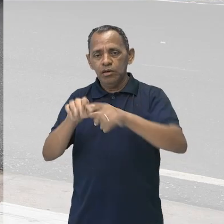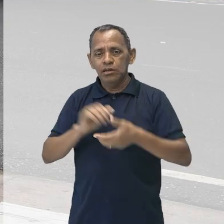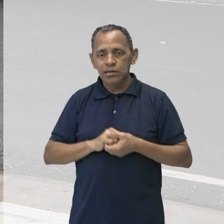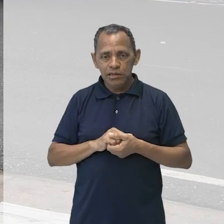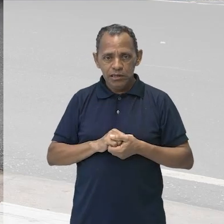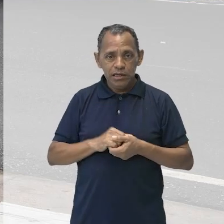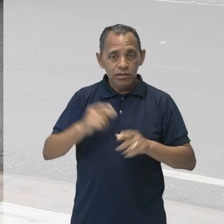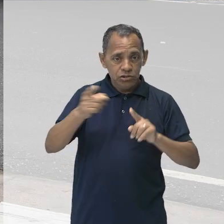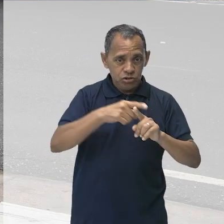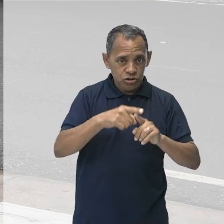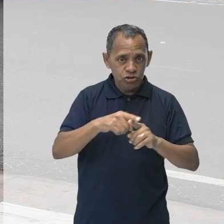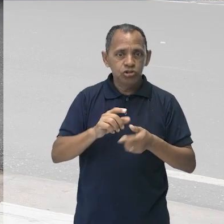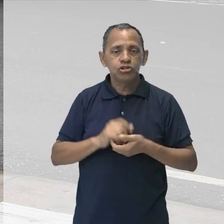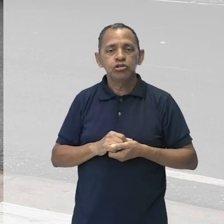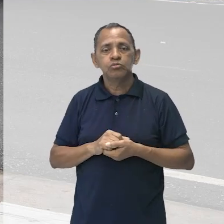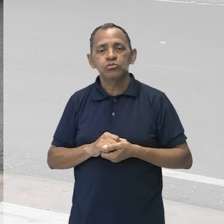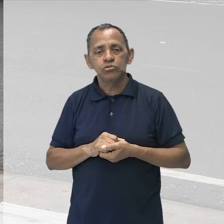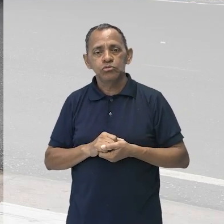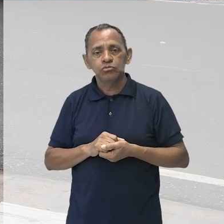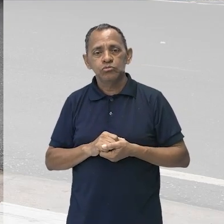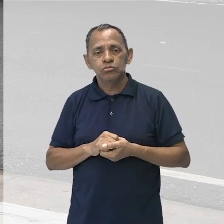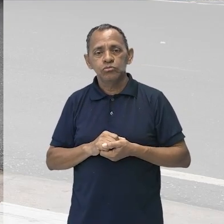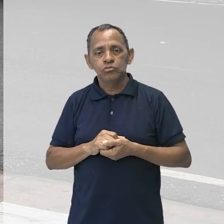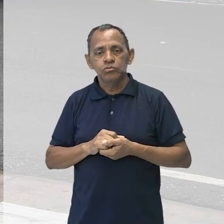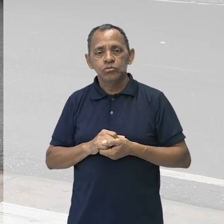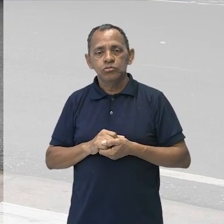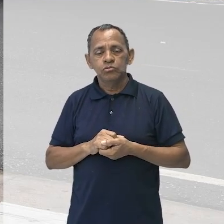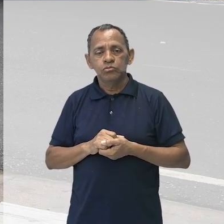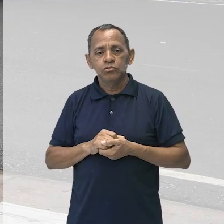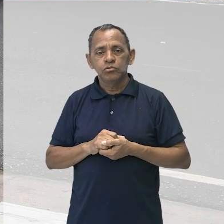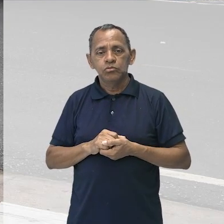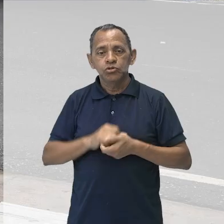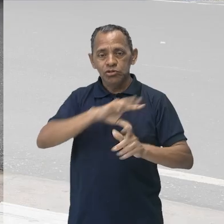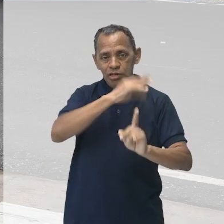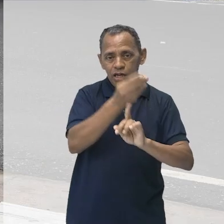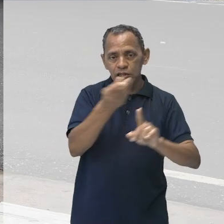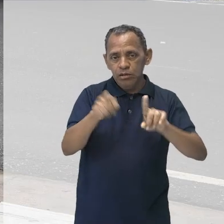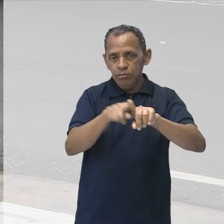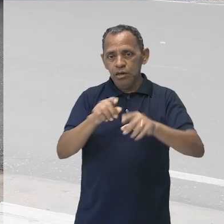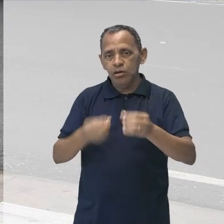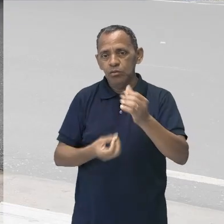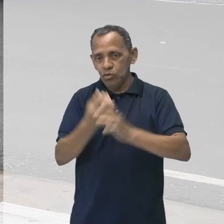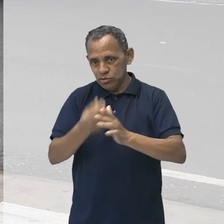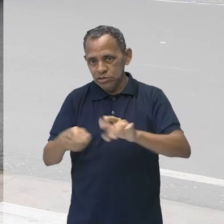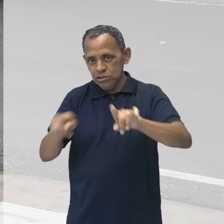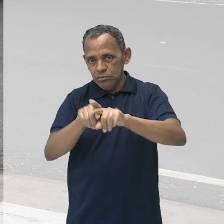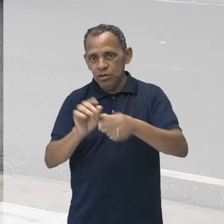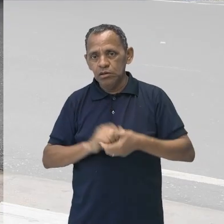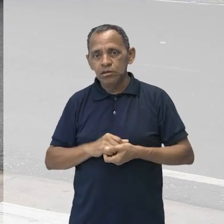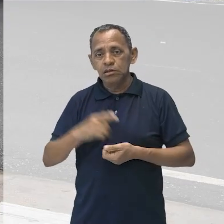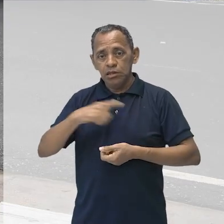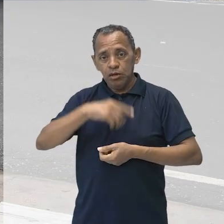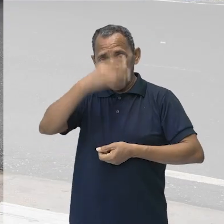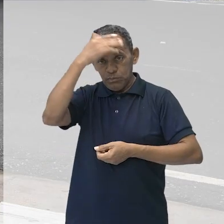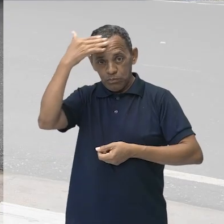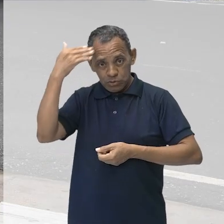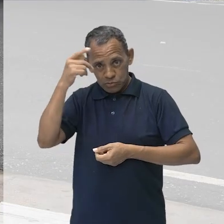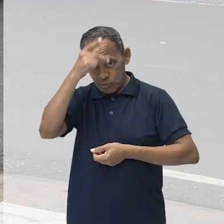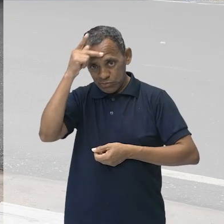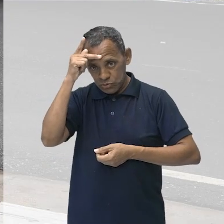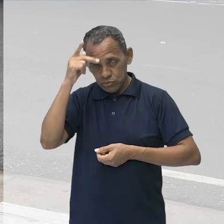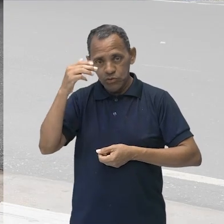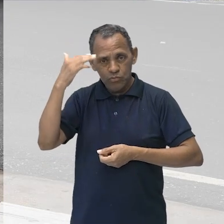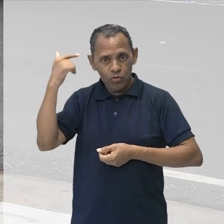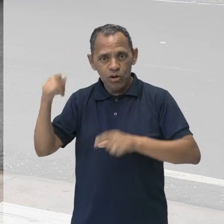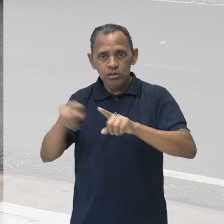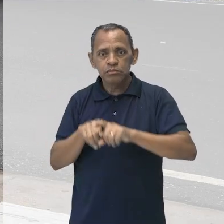corresponde à sua linguagem visual. E vamos agora falar sobre um grafiteiro aqui de Manaus.